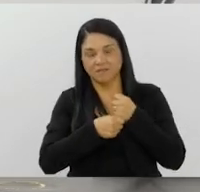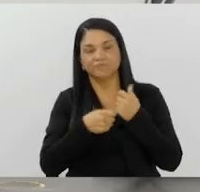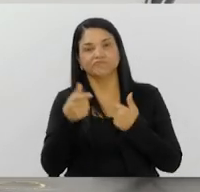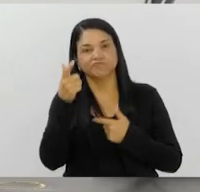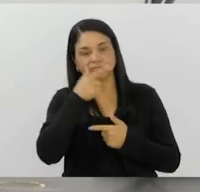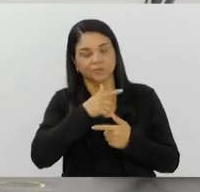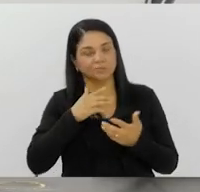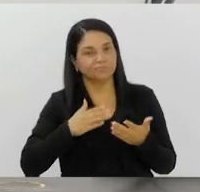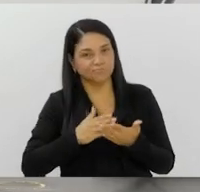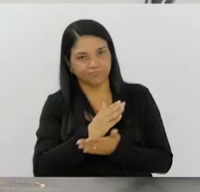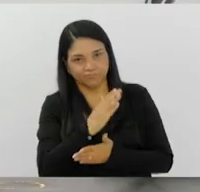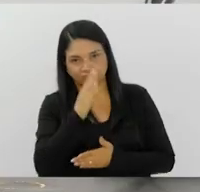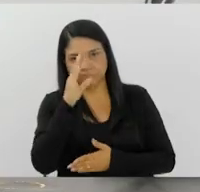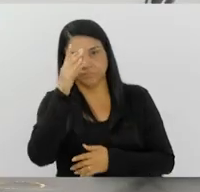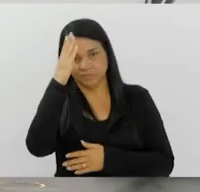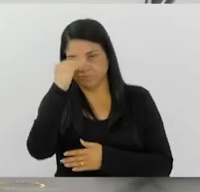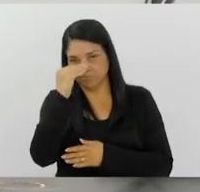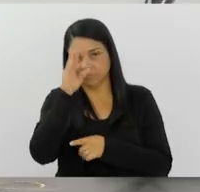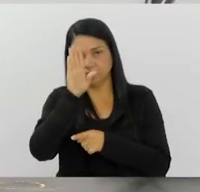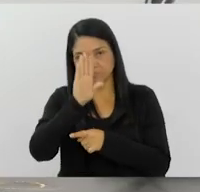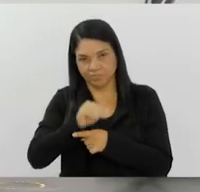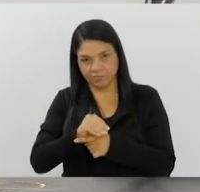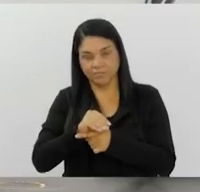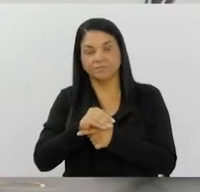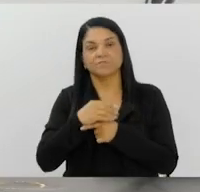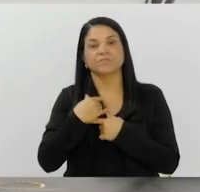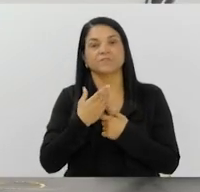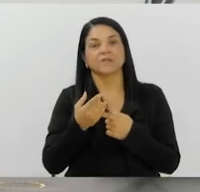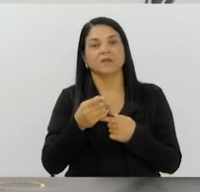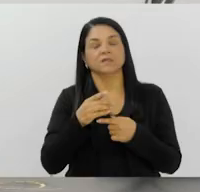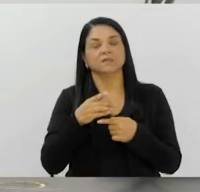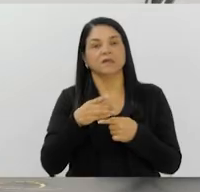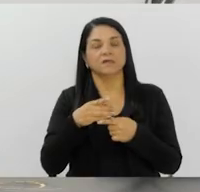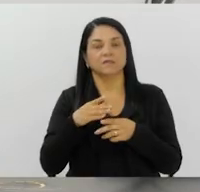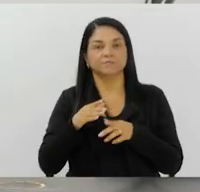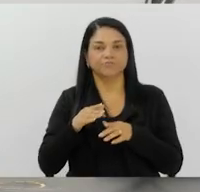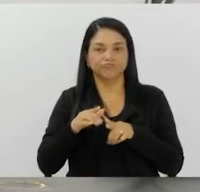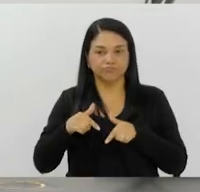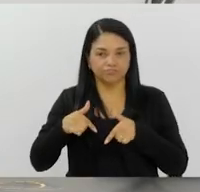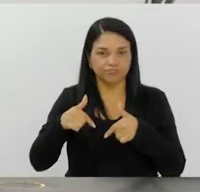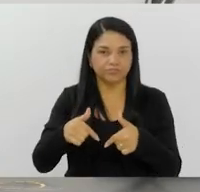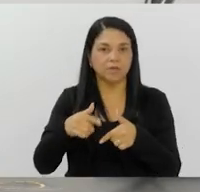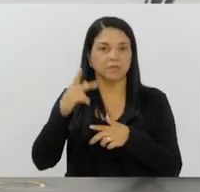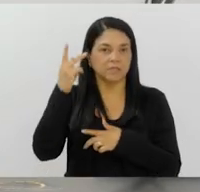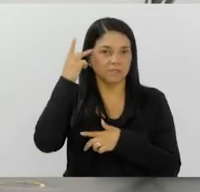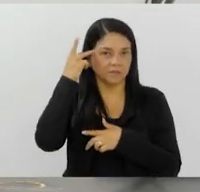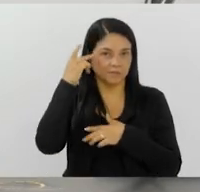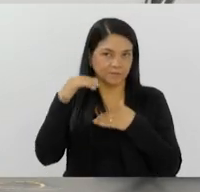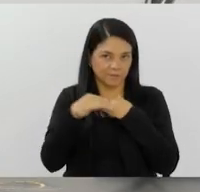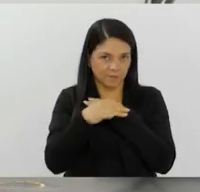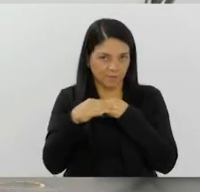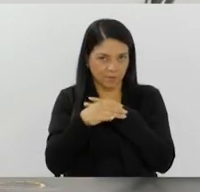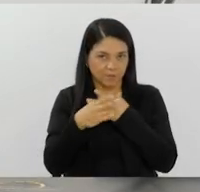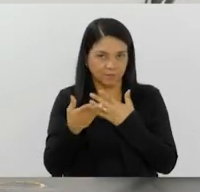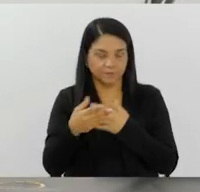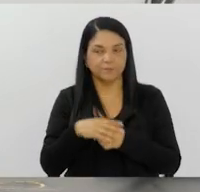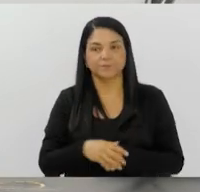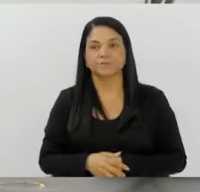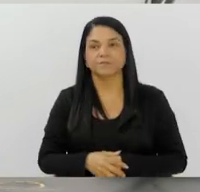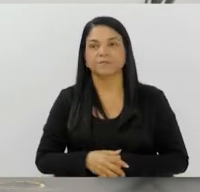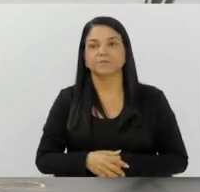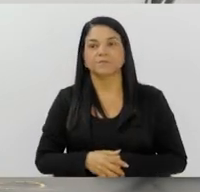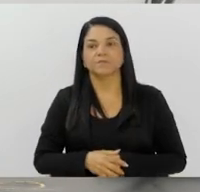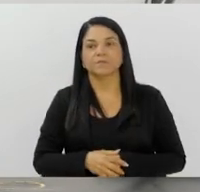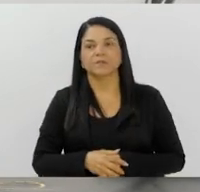sendo passado e tá sendo implementado na cidade de São Paulo enfim ã eu